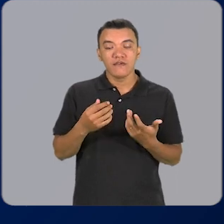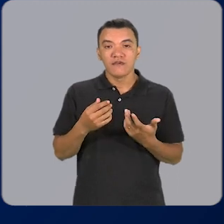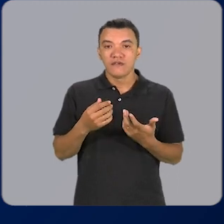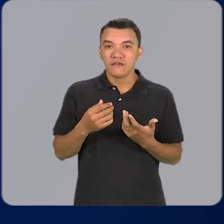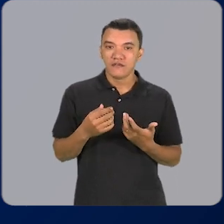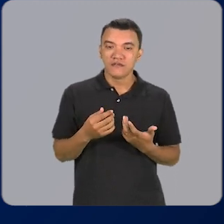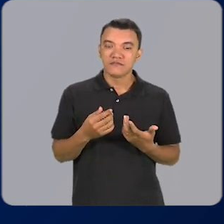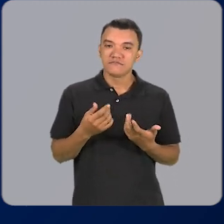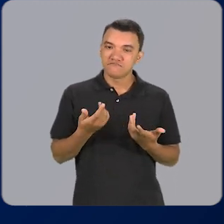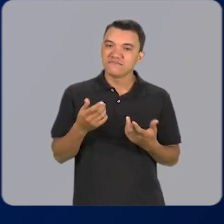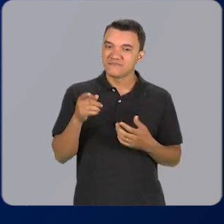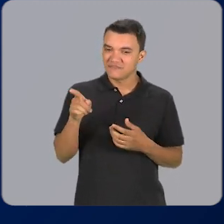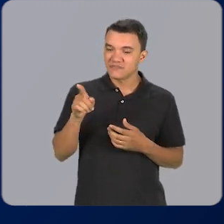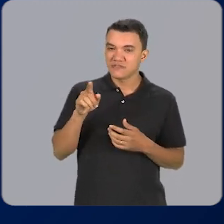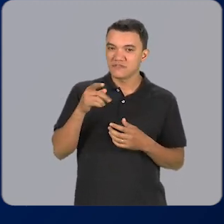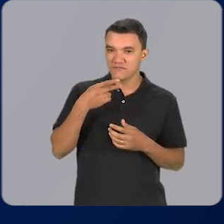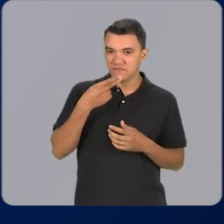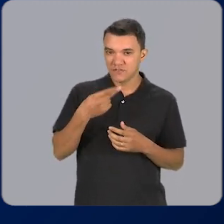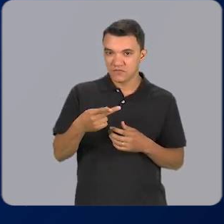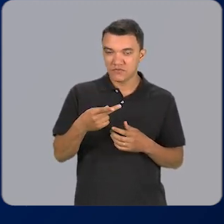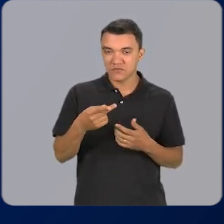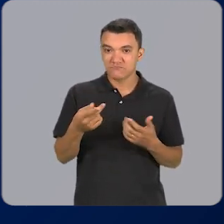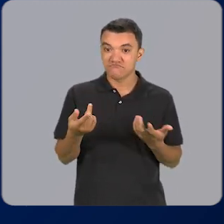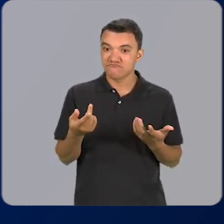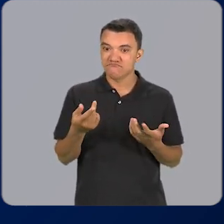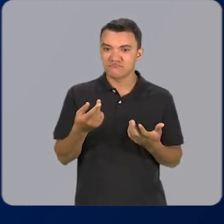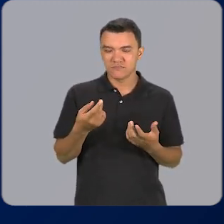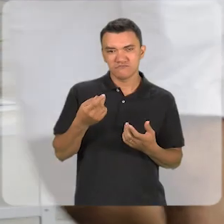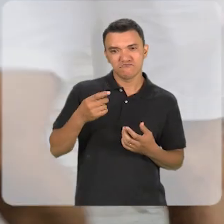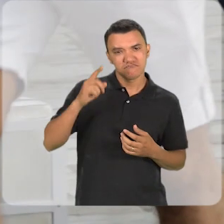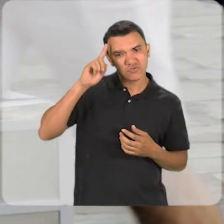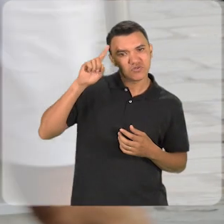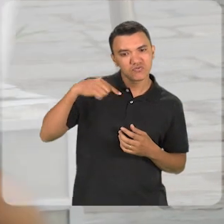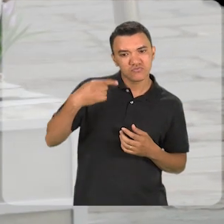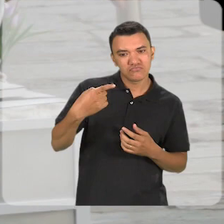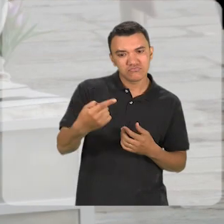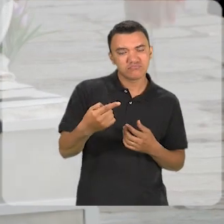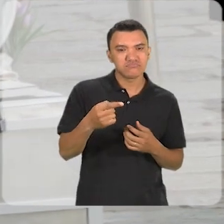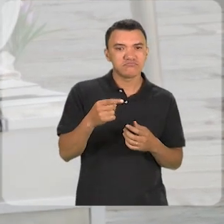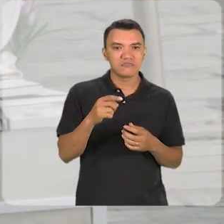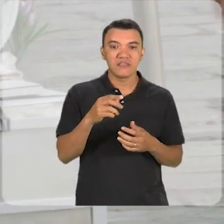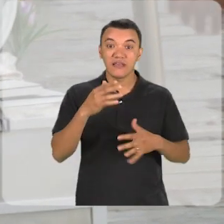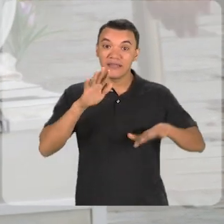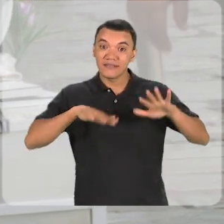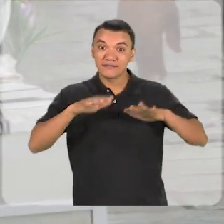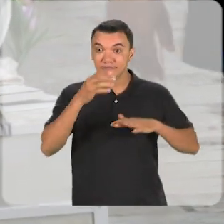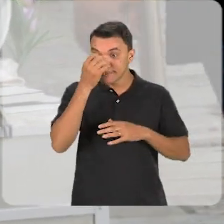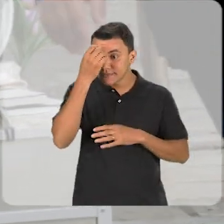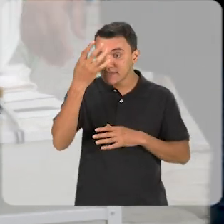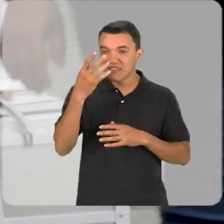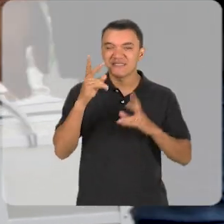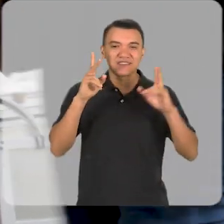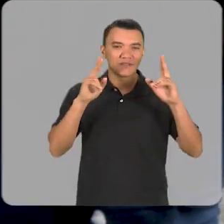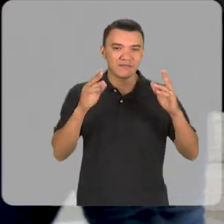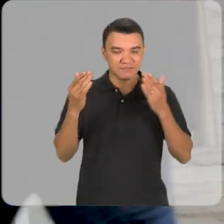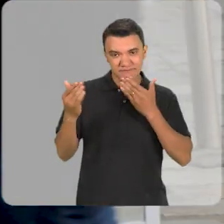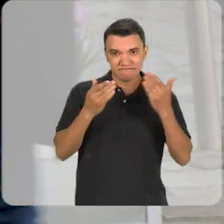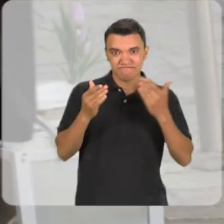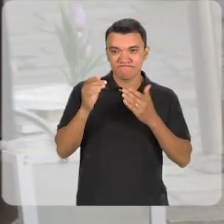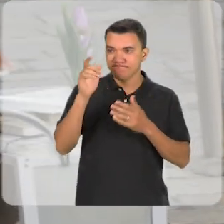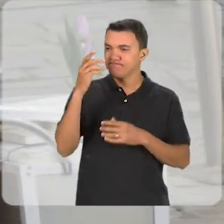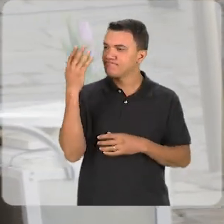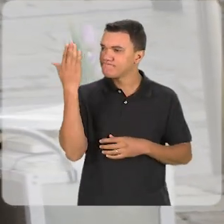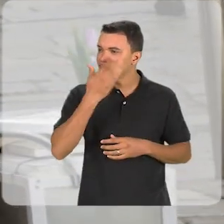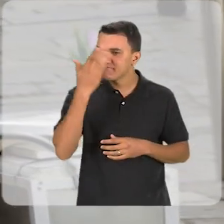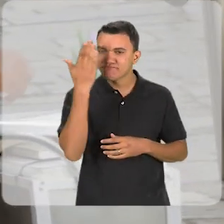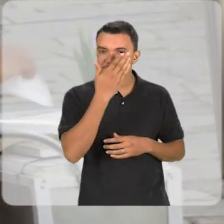falou, é uma coisa que é tão presente no nosso dia a dia que muitas vezes acaba até passando despercebido, fica meio invisível ali, né? E